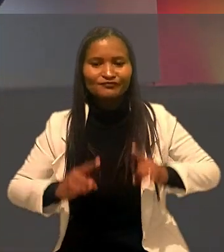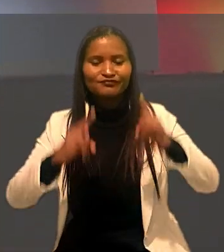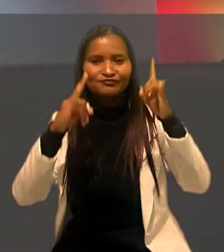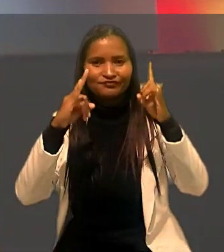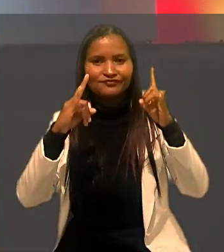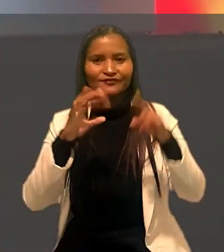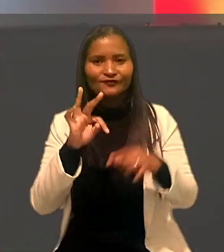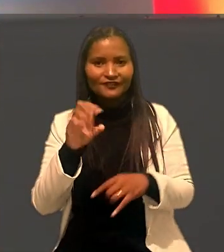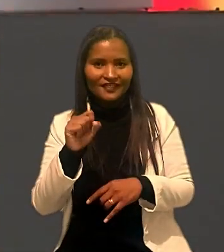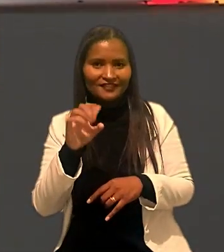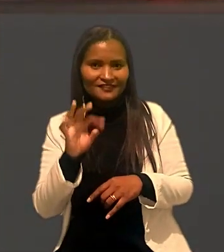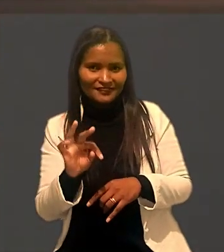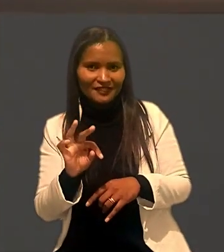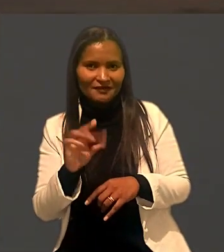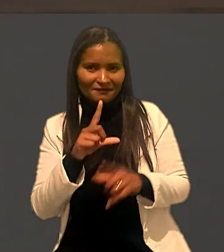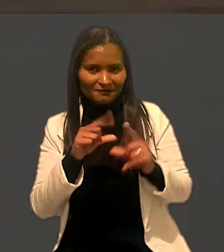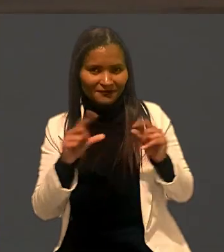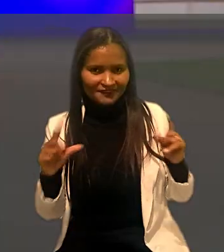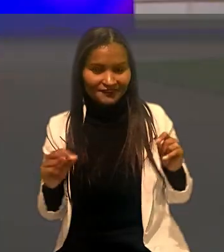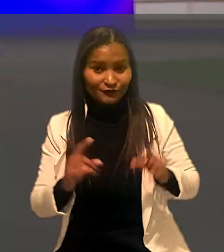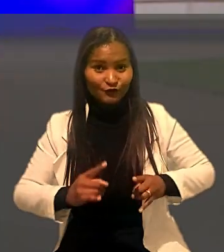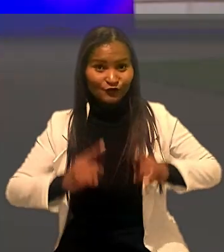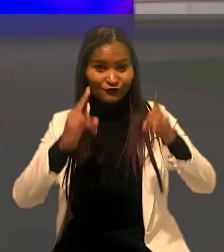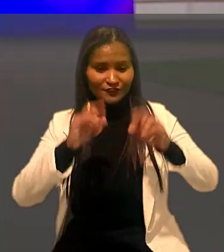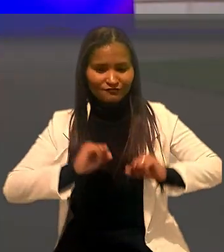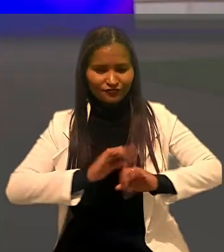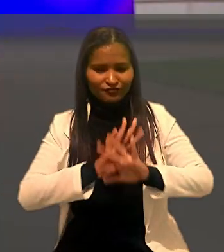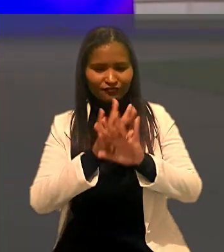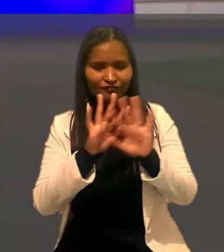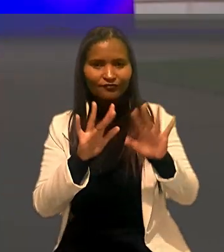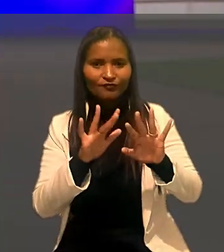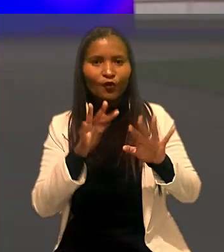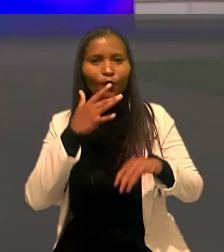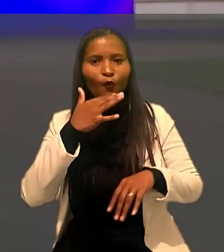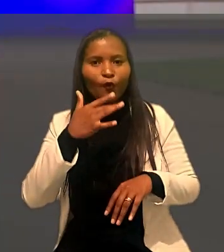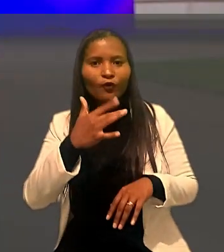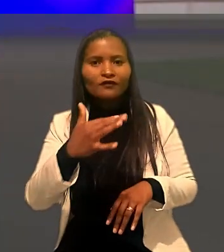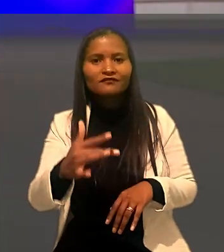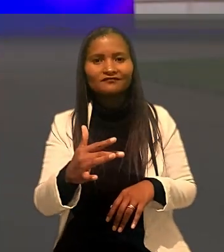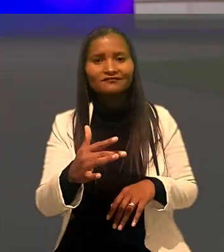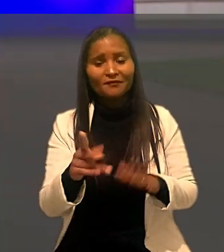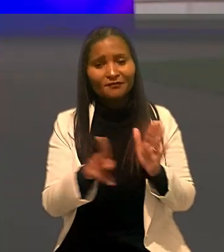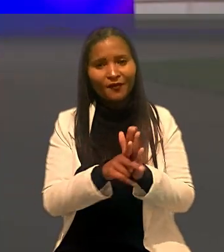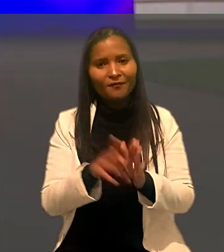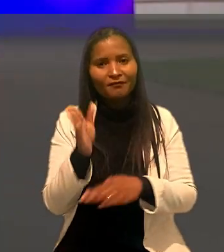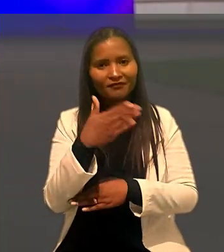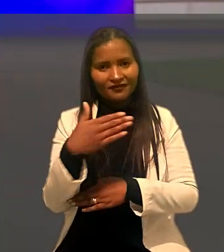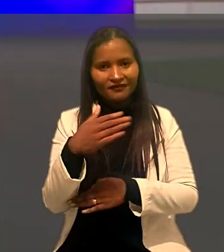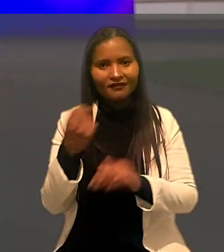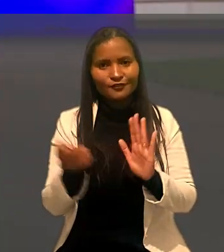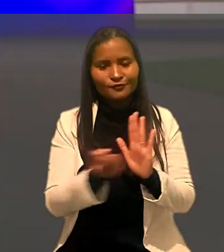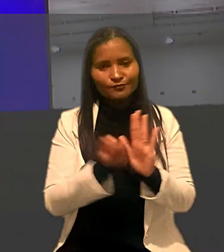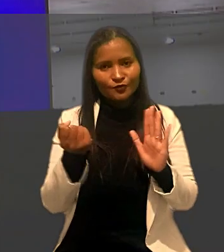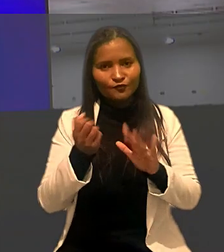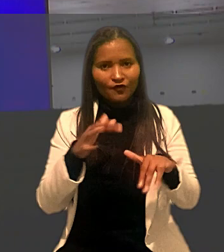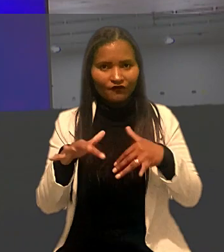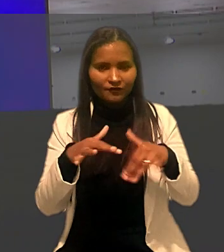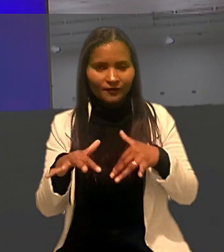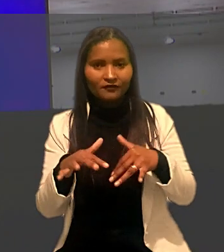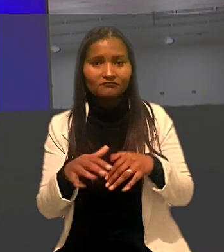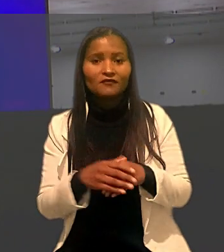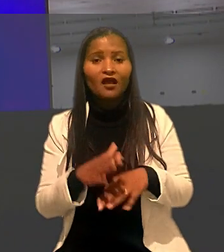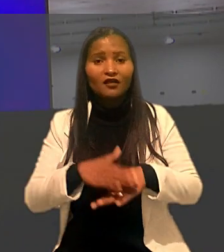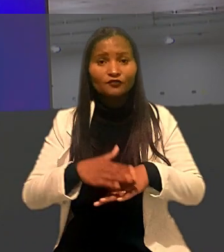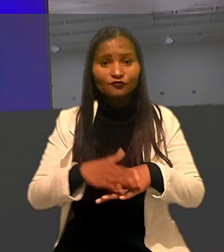do TST em Brasília. O edifício sede foi iluminado com luzes coloridas, em alusão à bandeira que simboliza o movimento. Ações